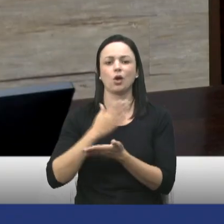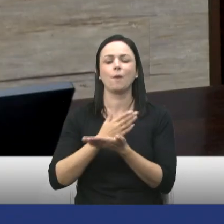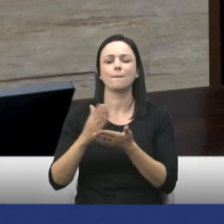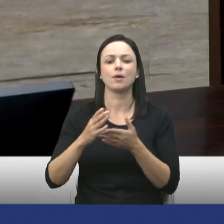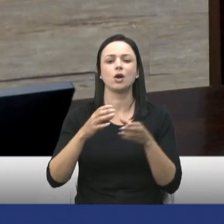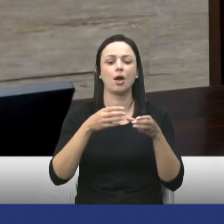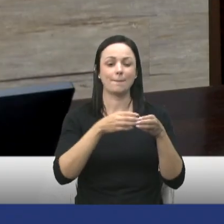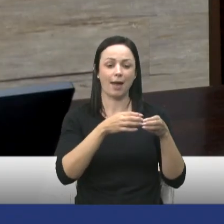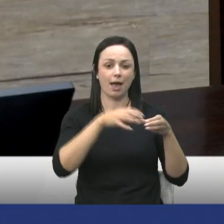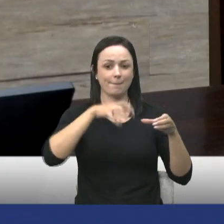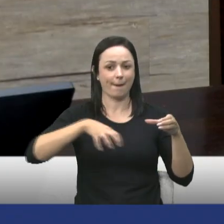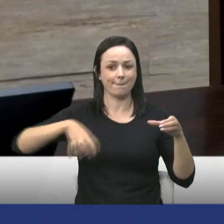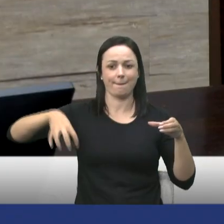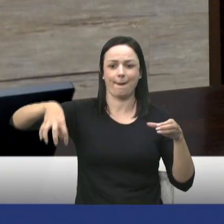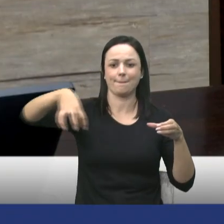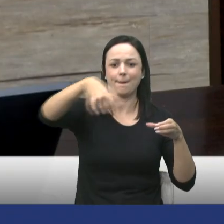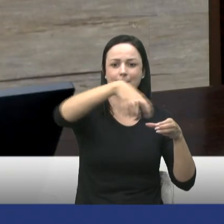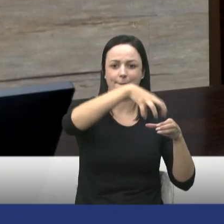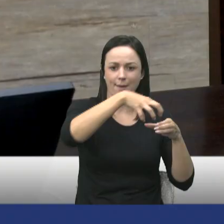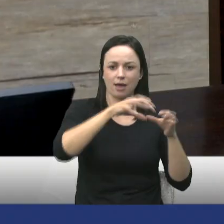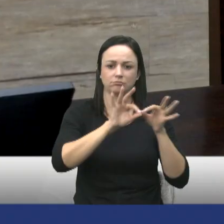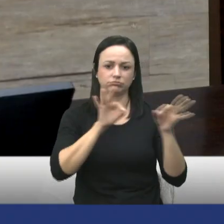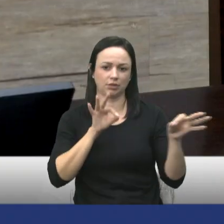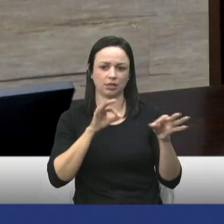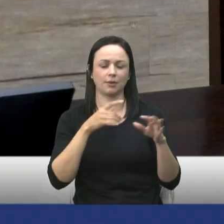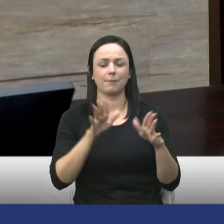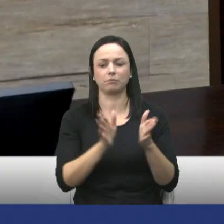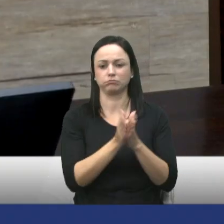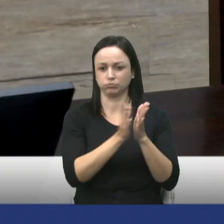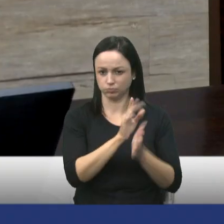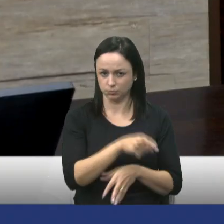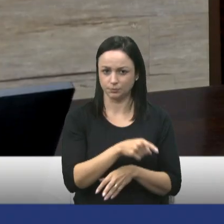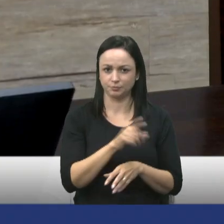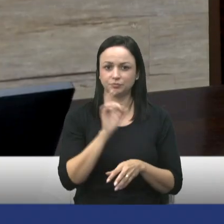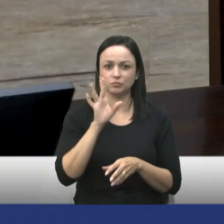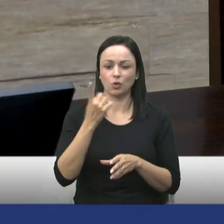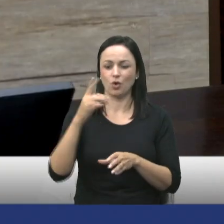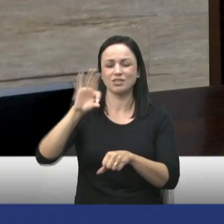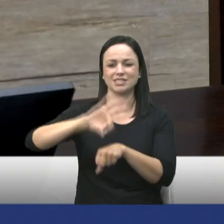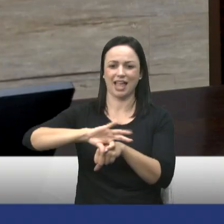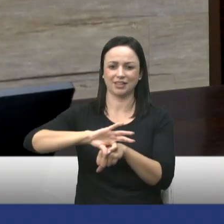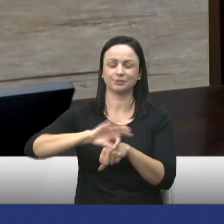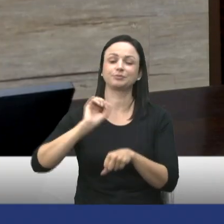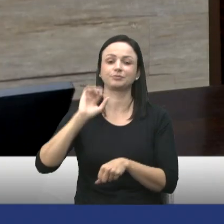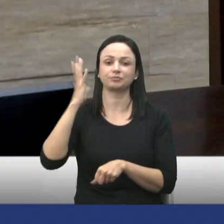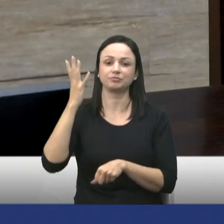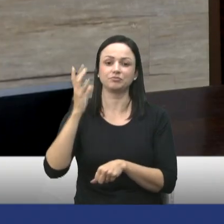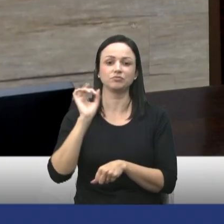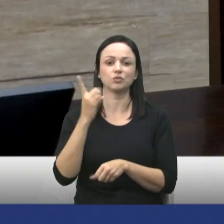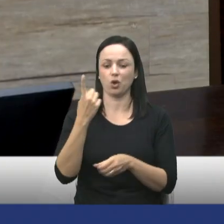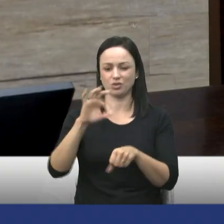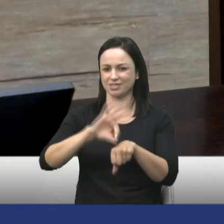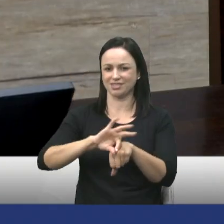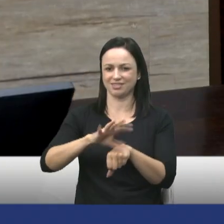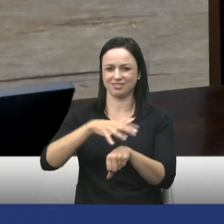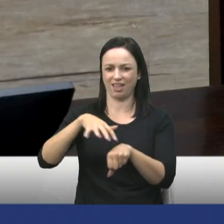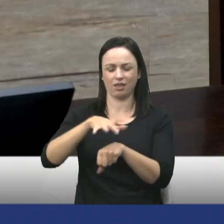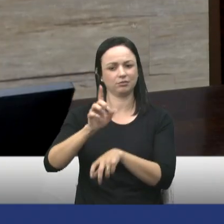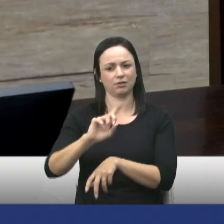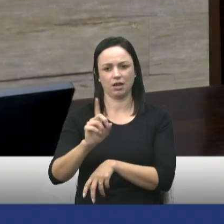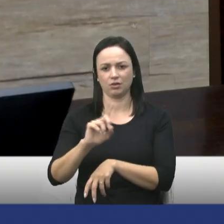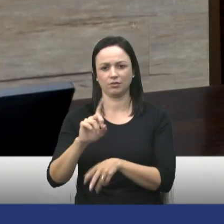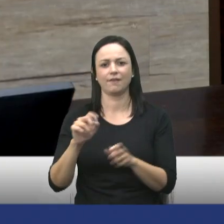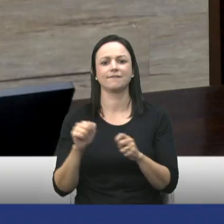na redondeza, tudo nos bairros mais carentes. Porque senão você faz aqui só no centro, o que acontece? Fala, só está fazendo no centro. Não,